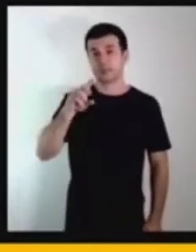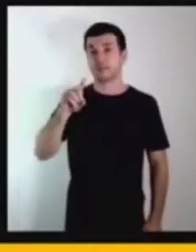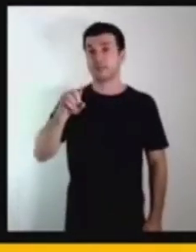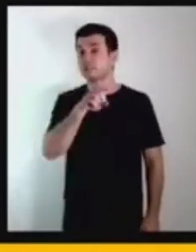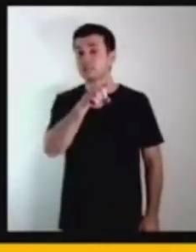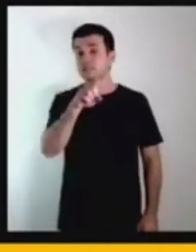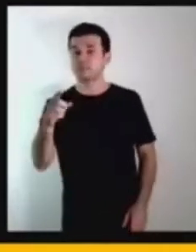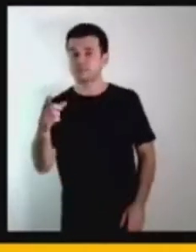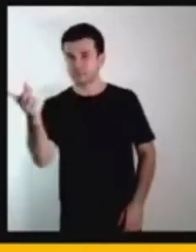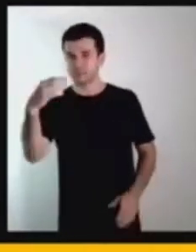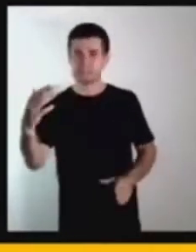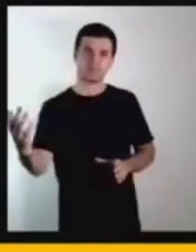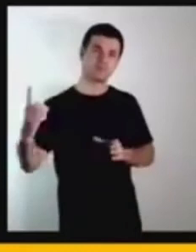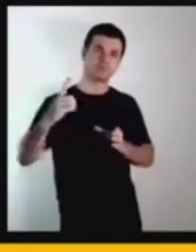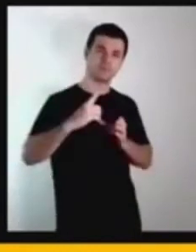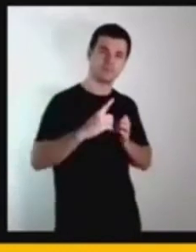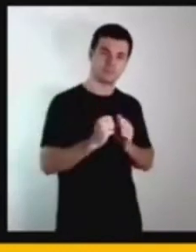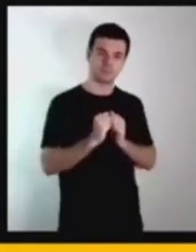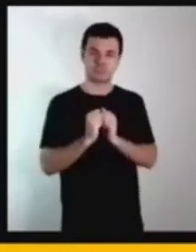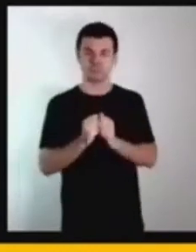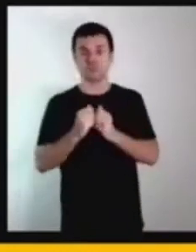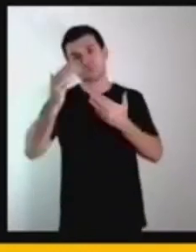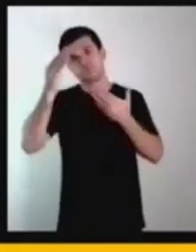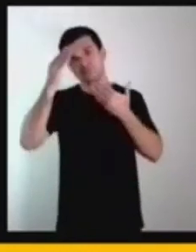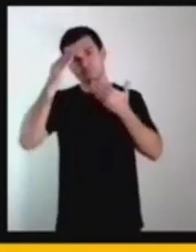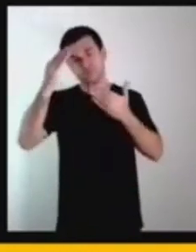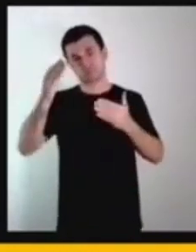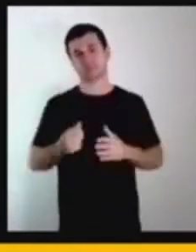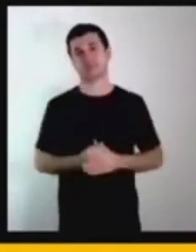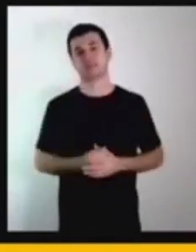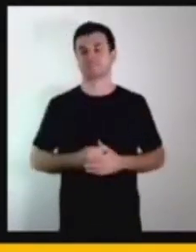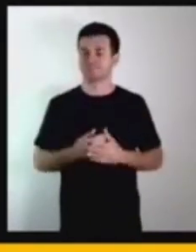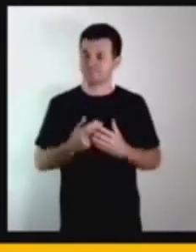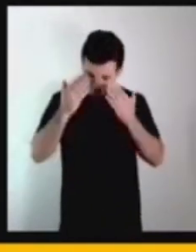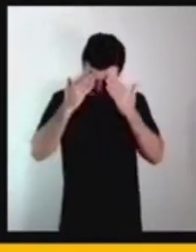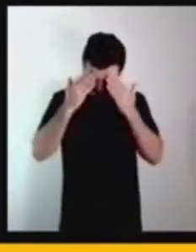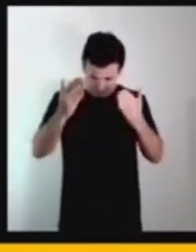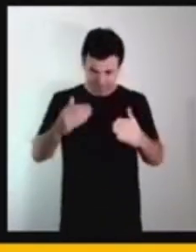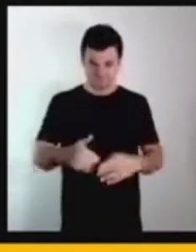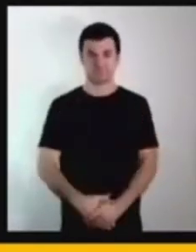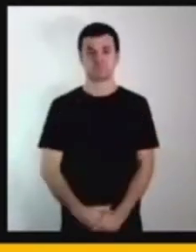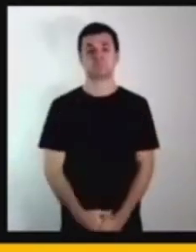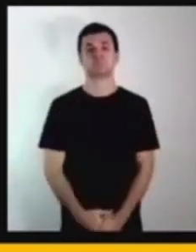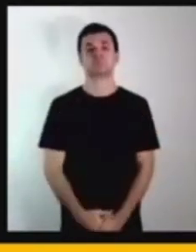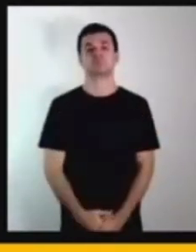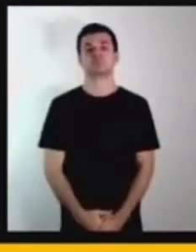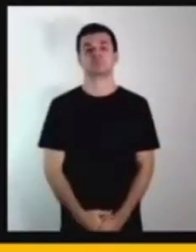fazer parte dessa história comigo? Muito obrigada, gente. Muito mesmo.